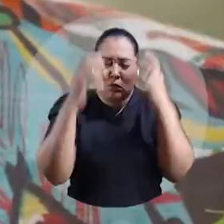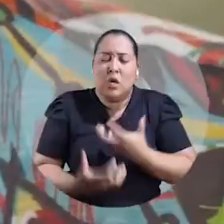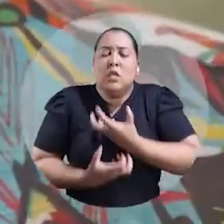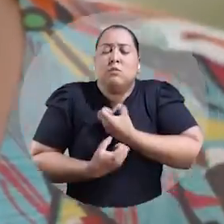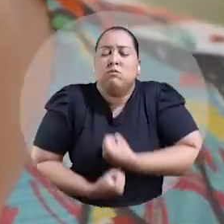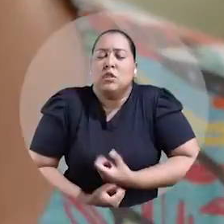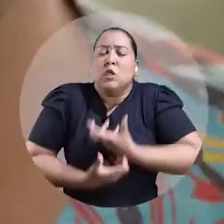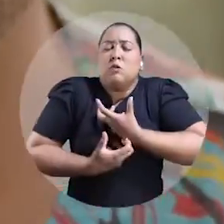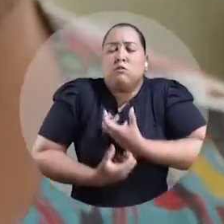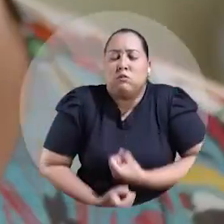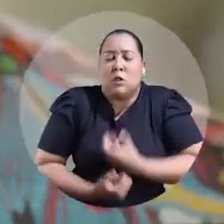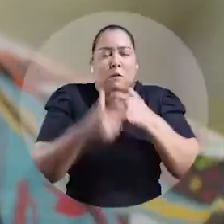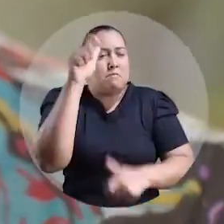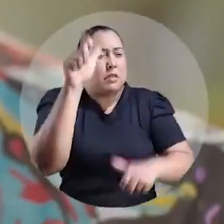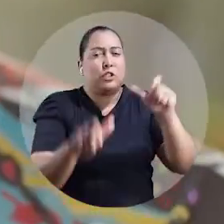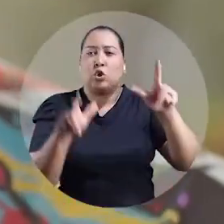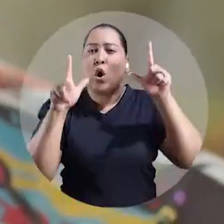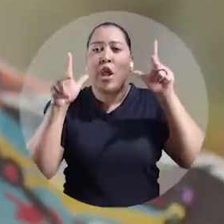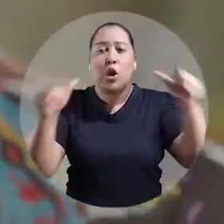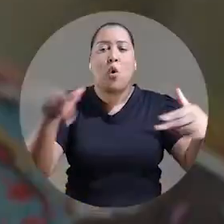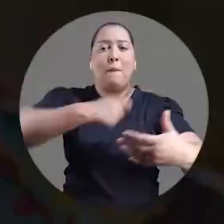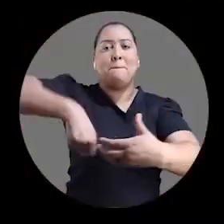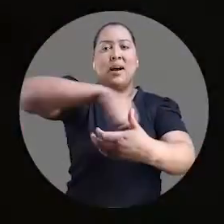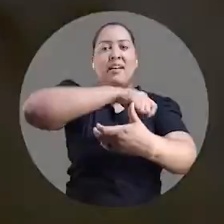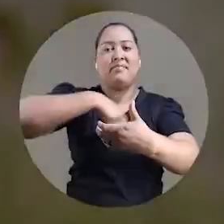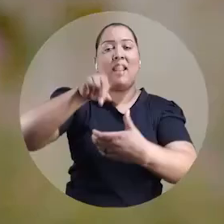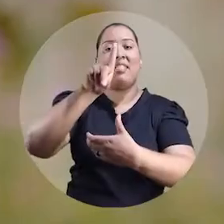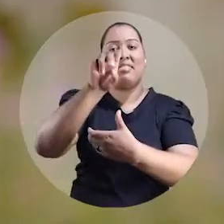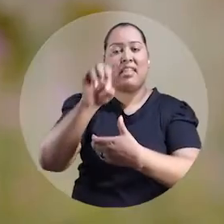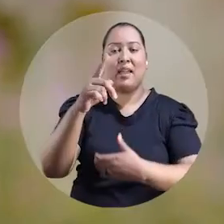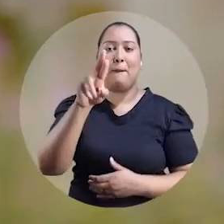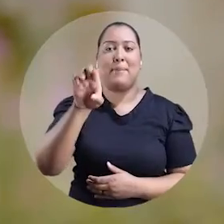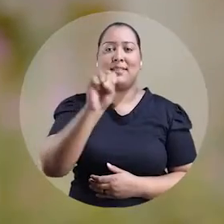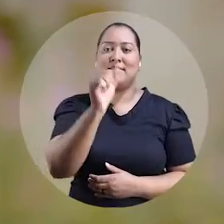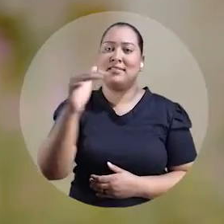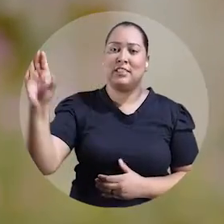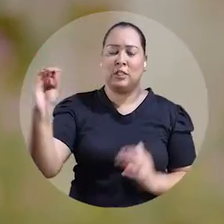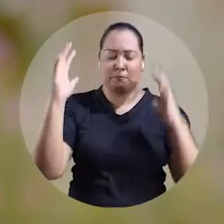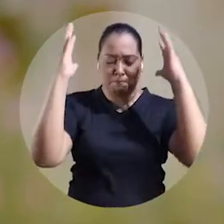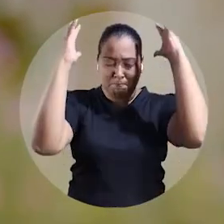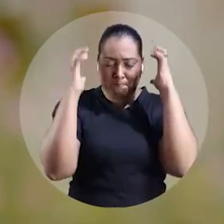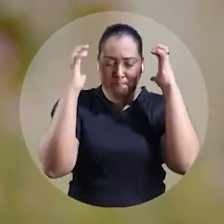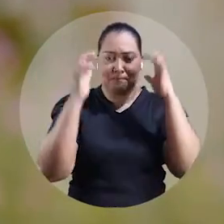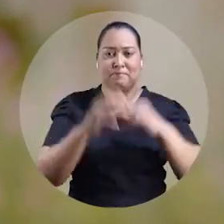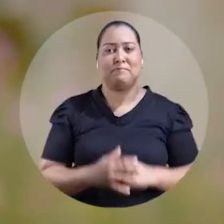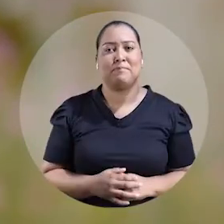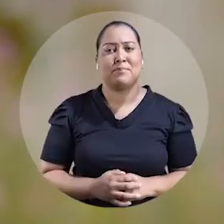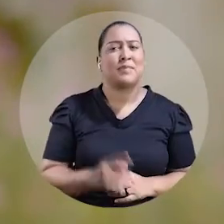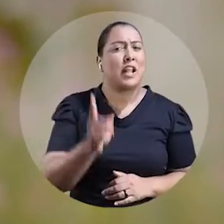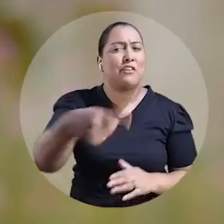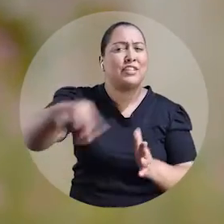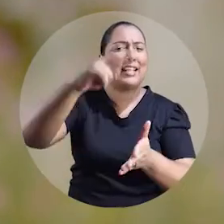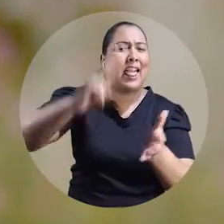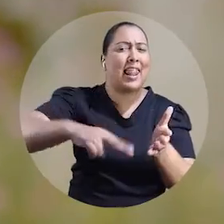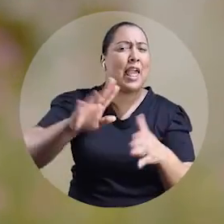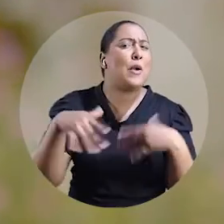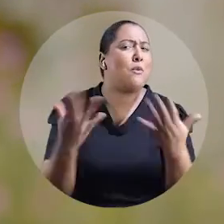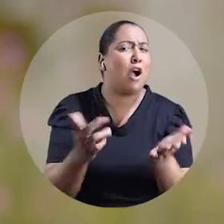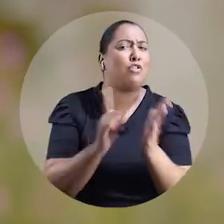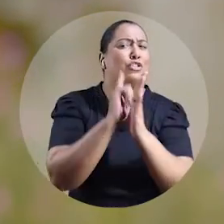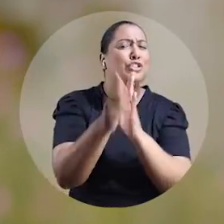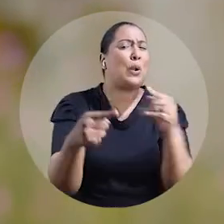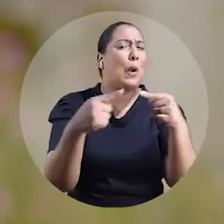explosão. Pessoas são como panelas, depressão. O que você anda lendo? Qual o seu gênero literário